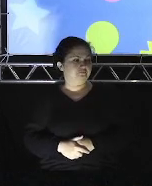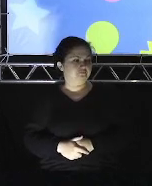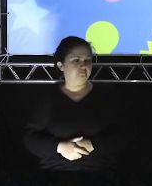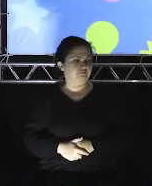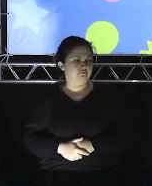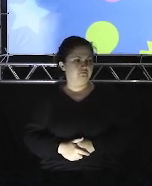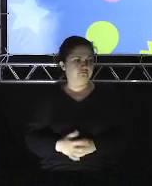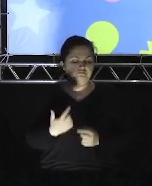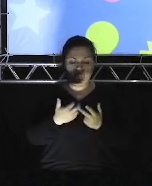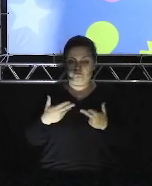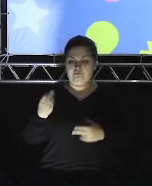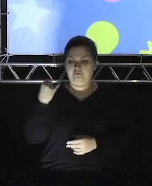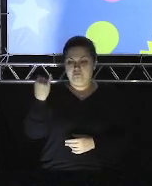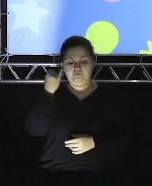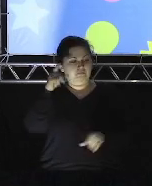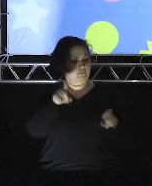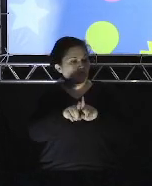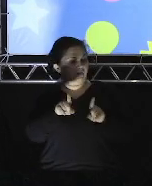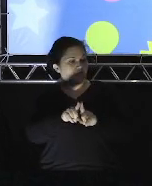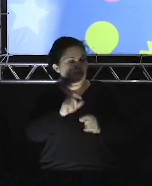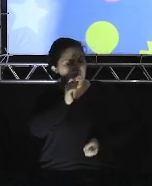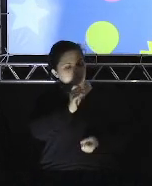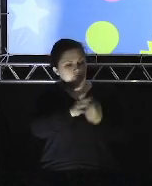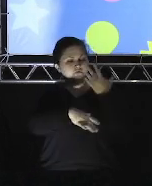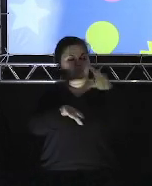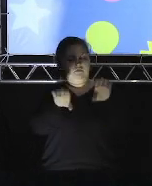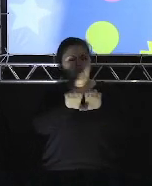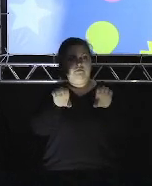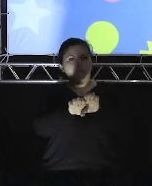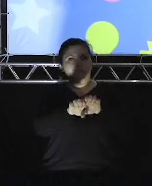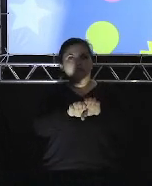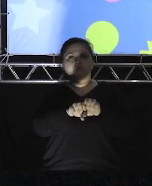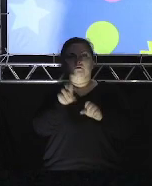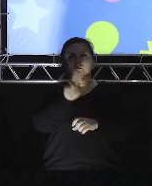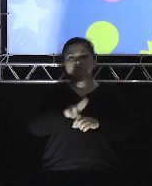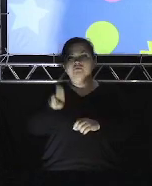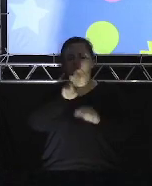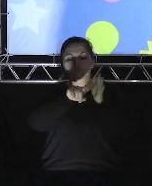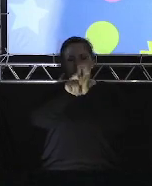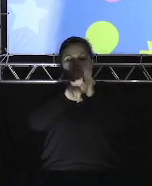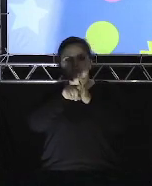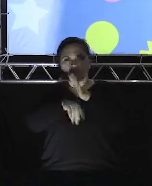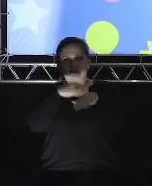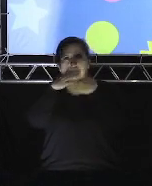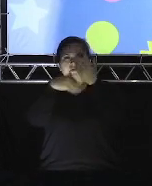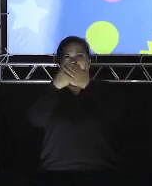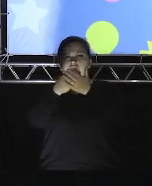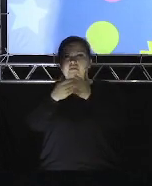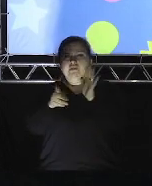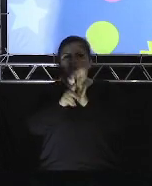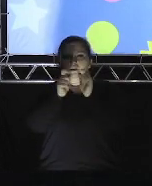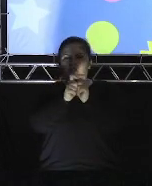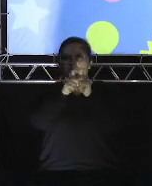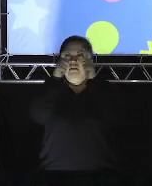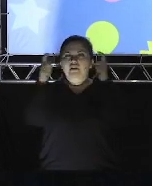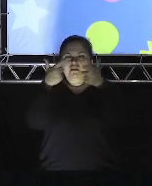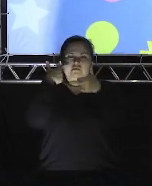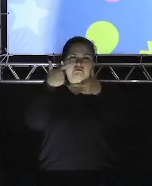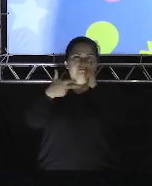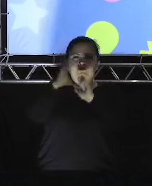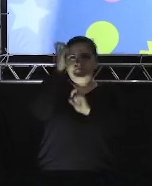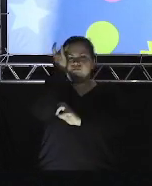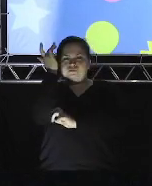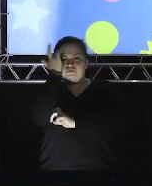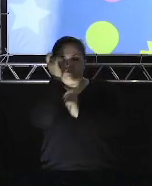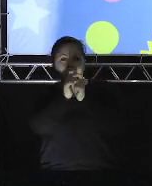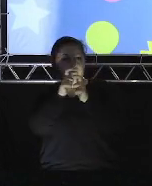Um ponto muito legal lá é a geração, estruturação e realização de análise de métrica de eficiência com alta maturidade. Alta